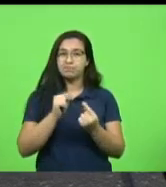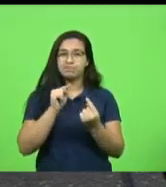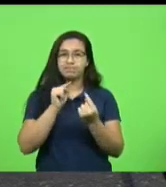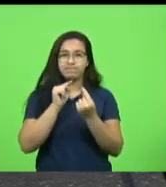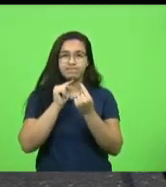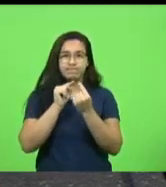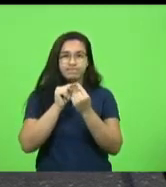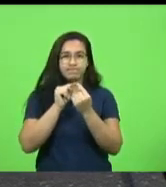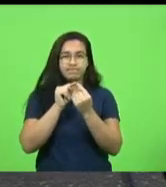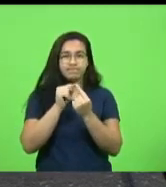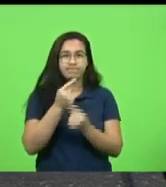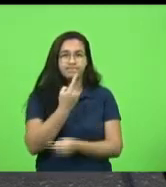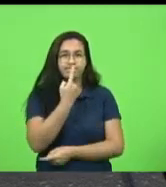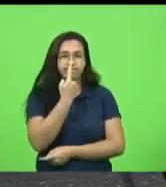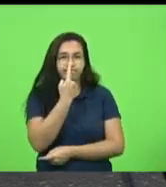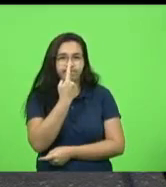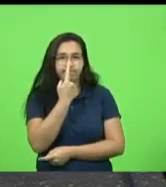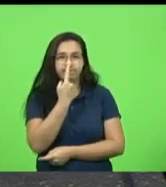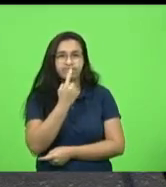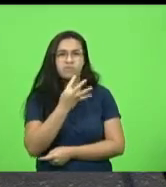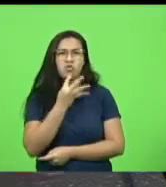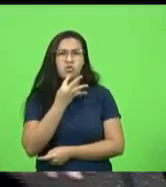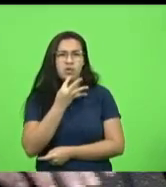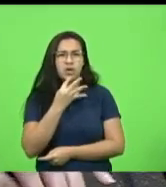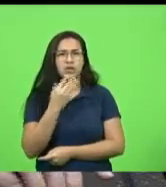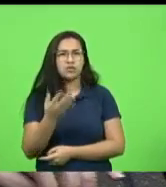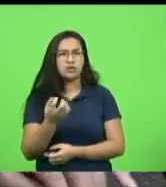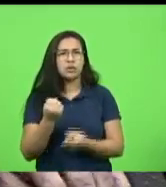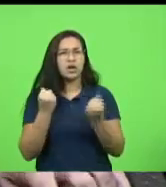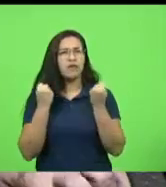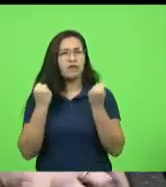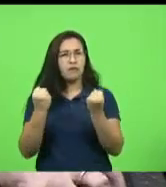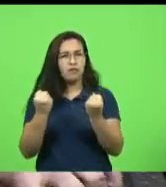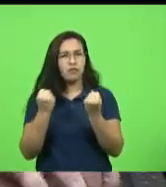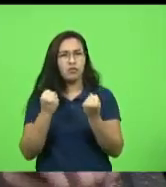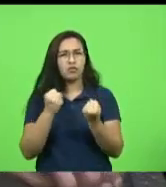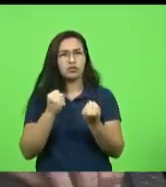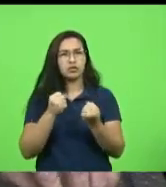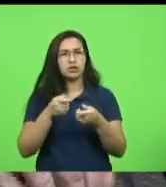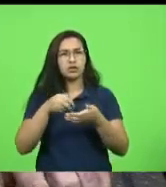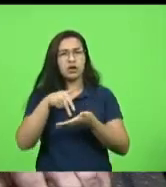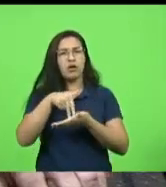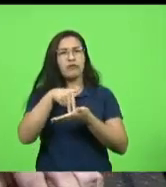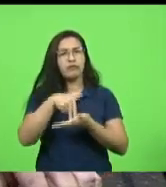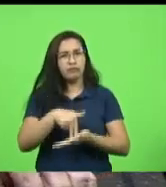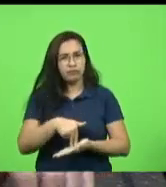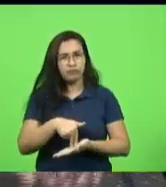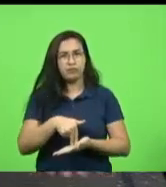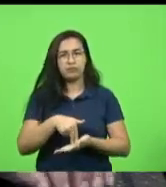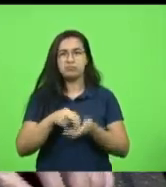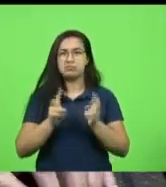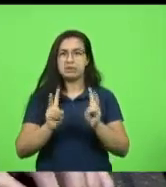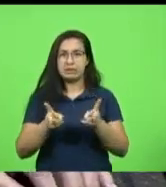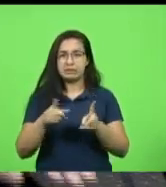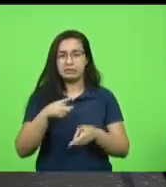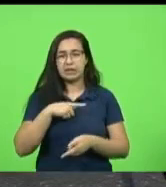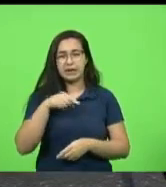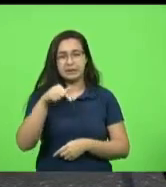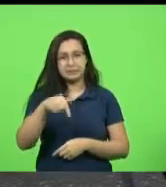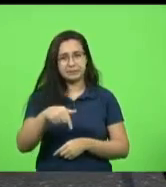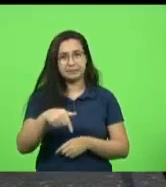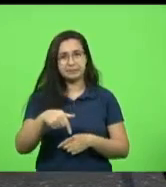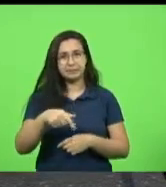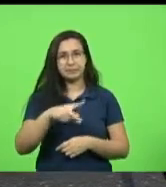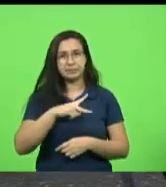né? Pela garra, pela determinação com que age sempre à frente desta comissão. E,